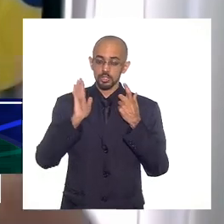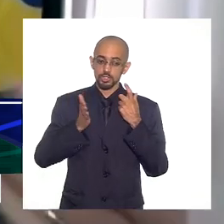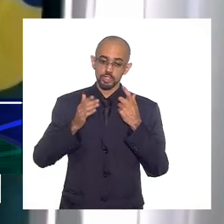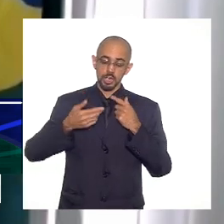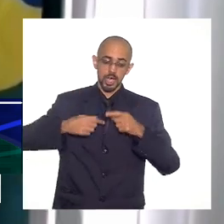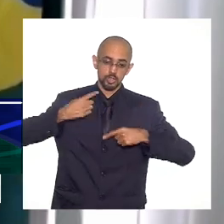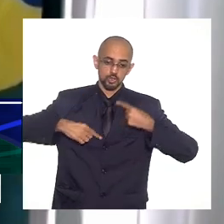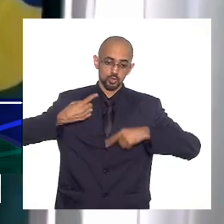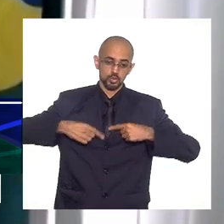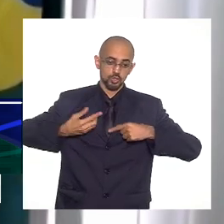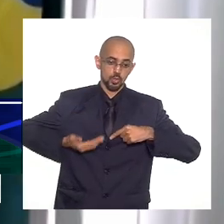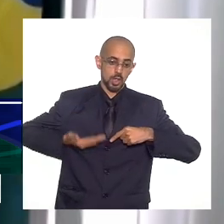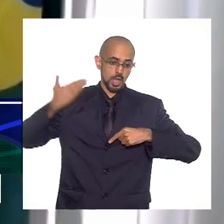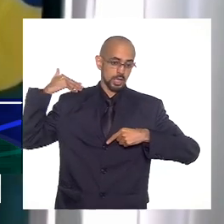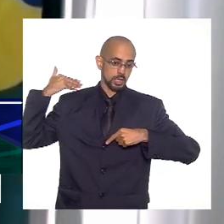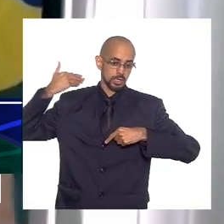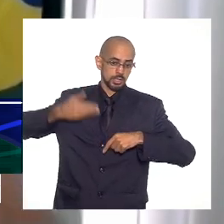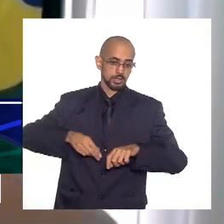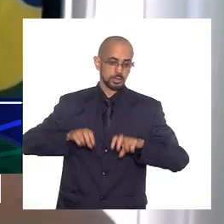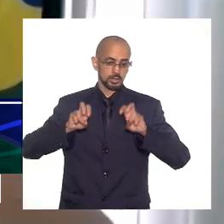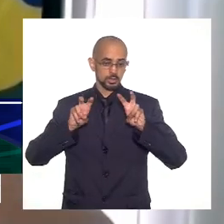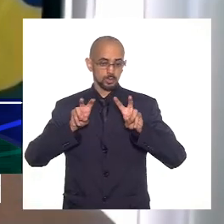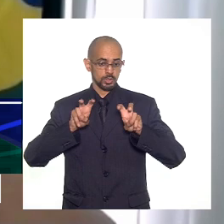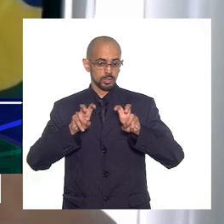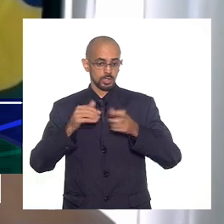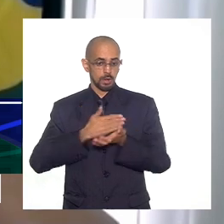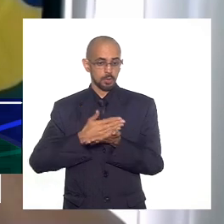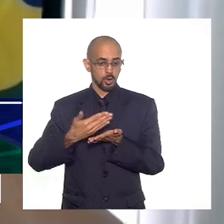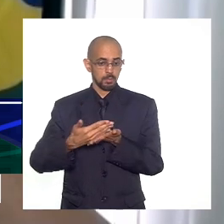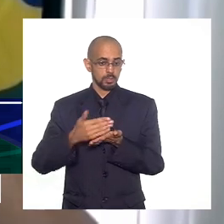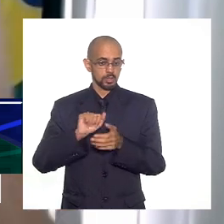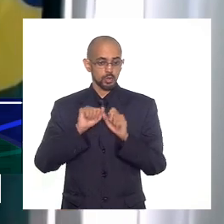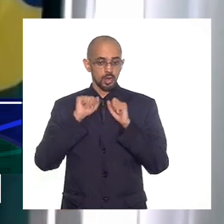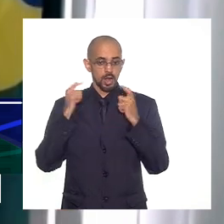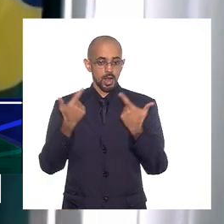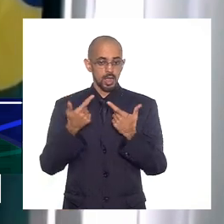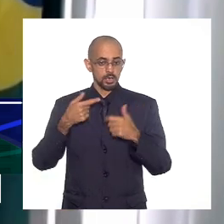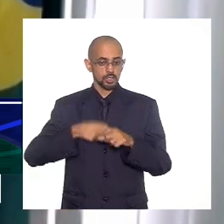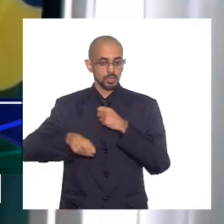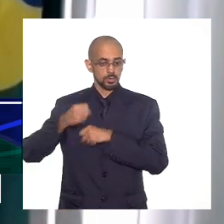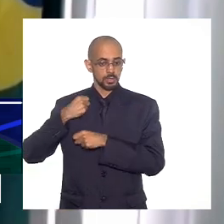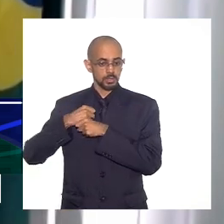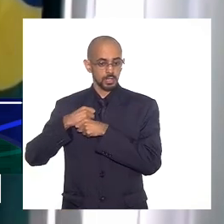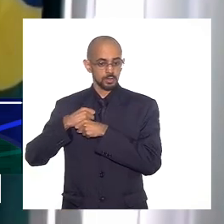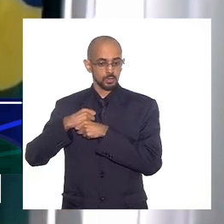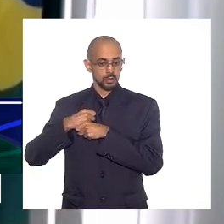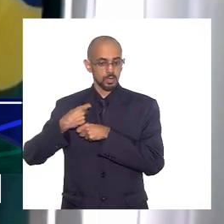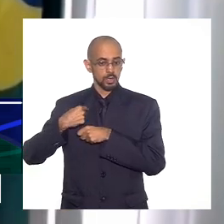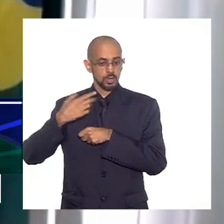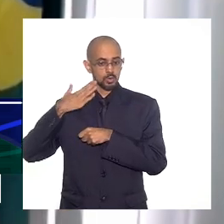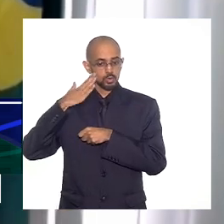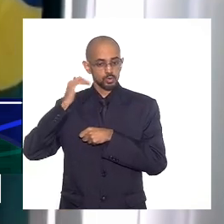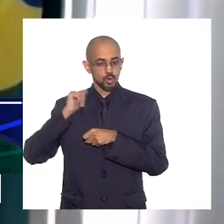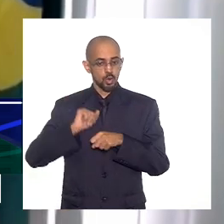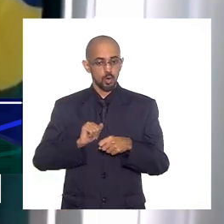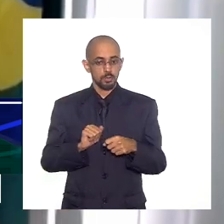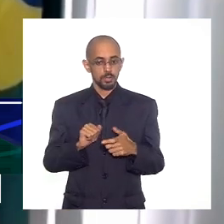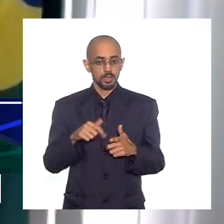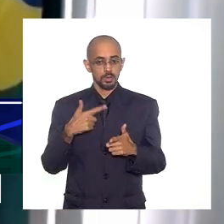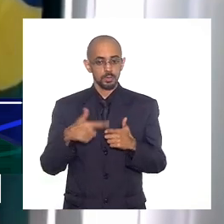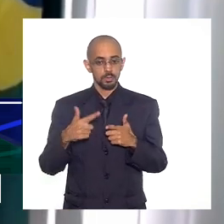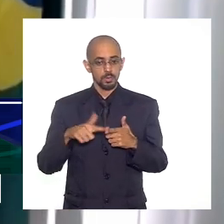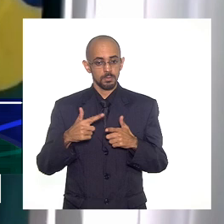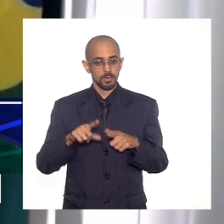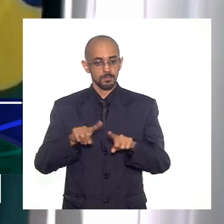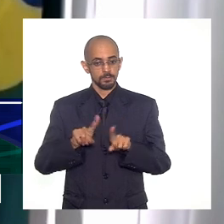anteriormente, quando esse tema veio à pauta da Assembleia no passado, sobre a situação do servidor público, da